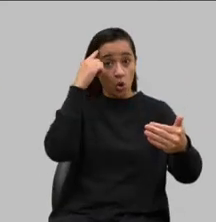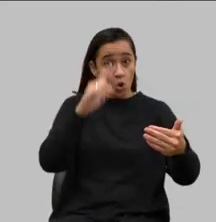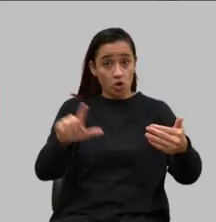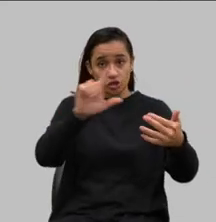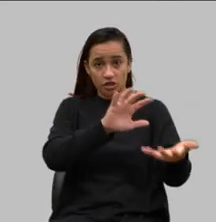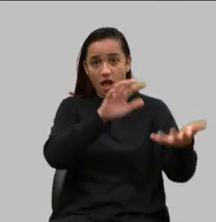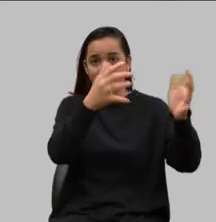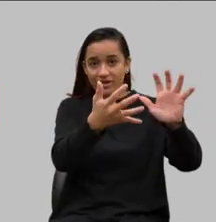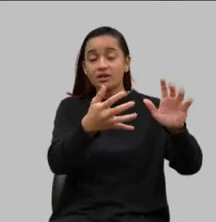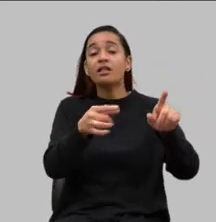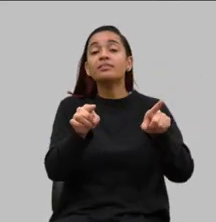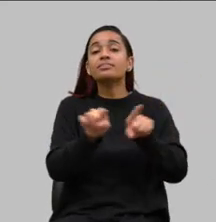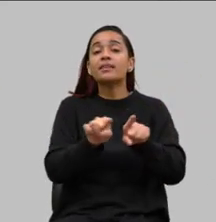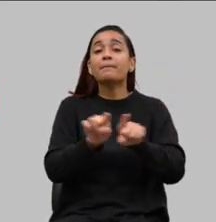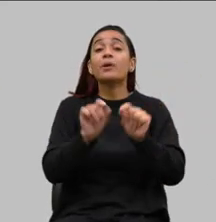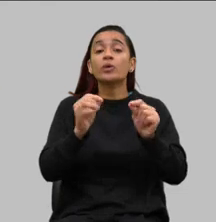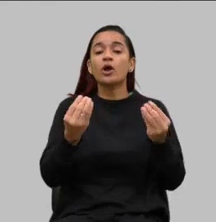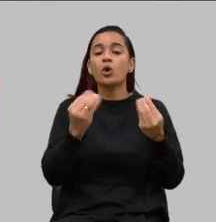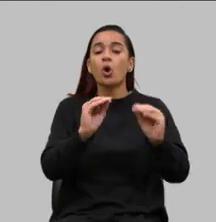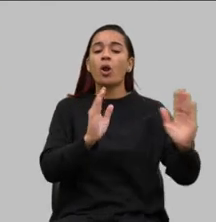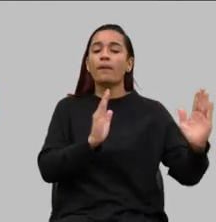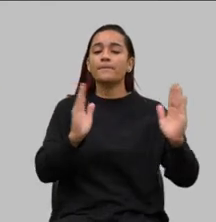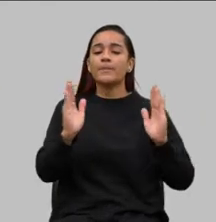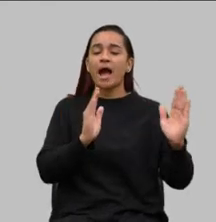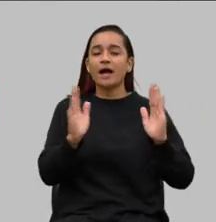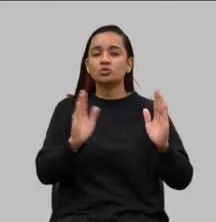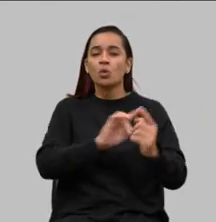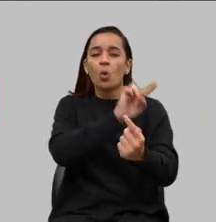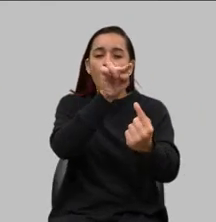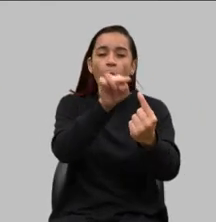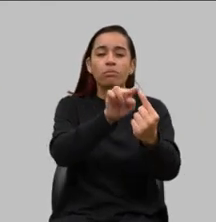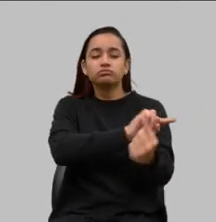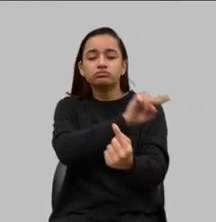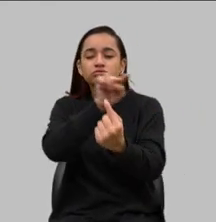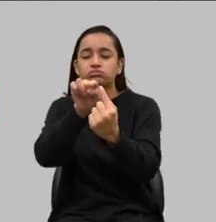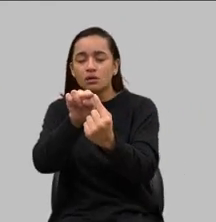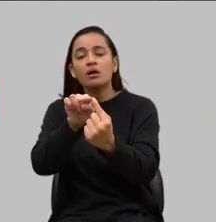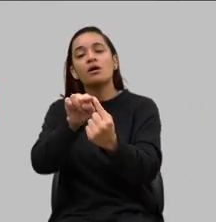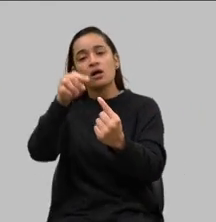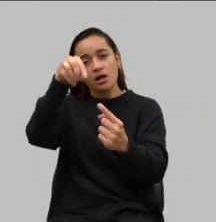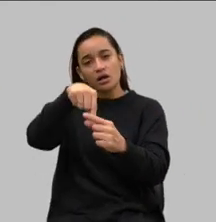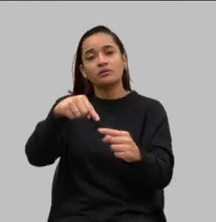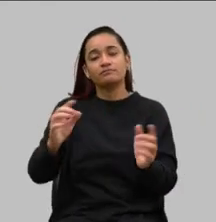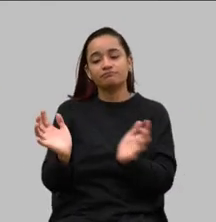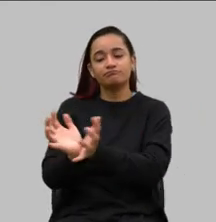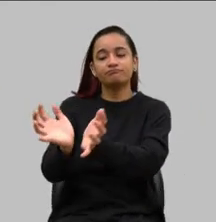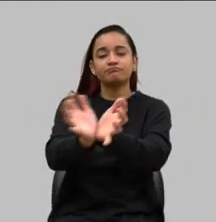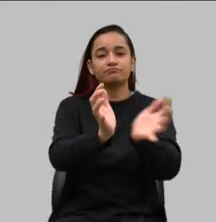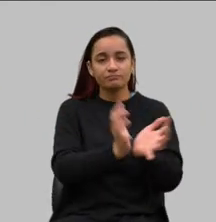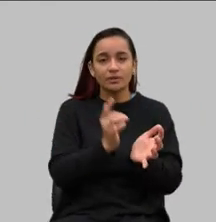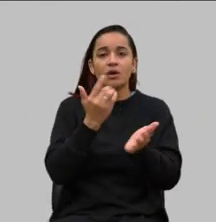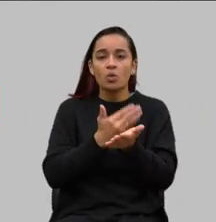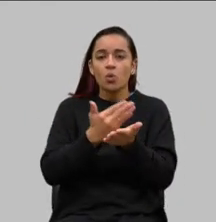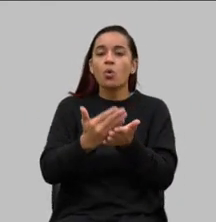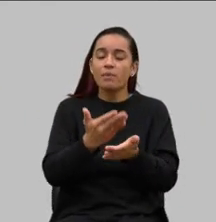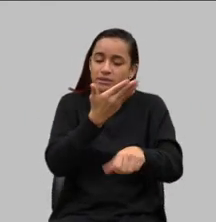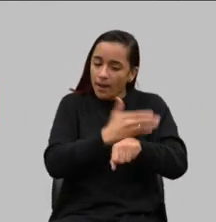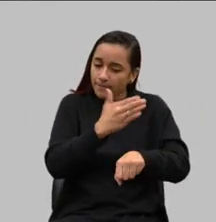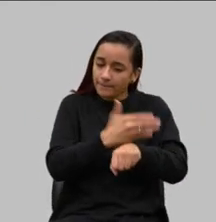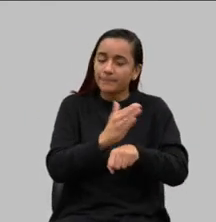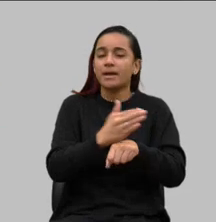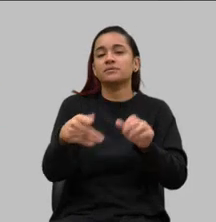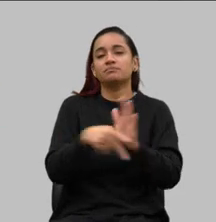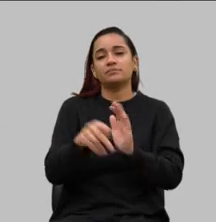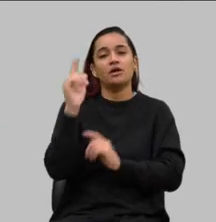estabelecendo prazos e metas para esses diversos setores que estão aqui listados implementar a logística reversa